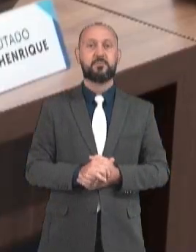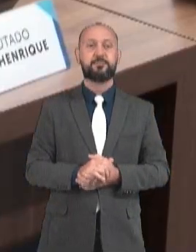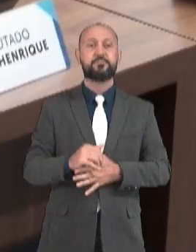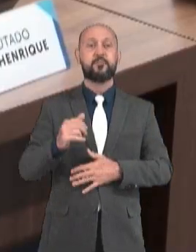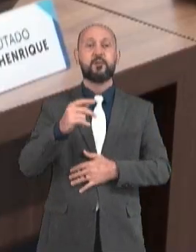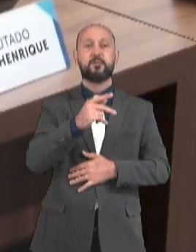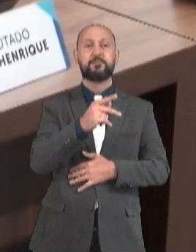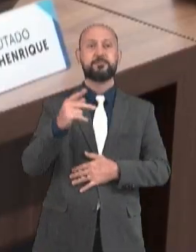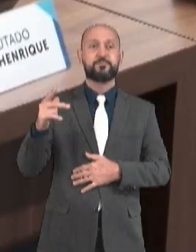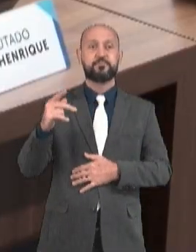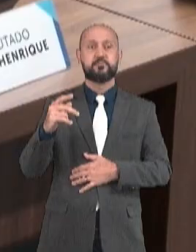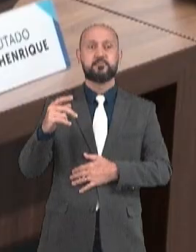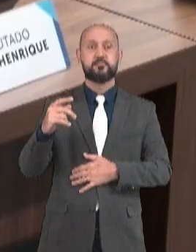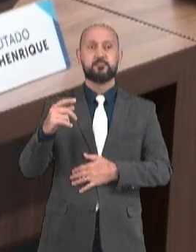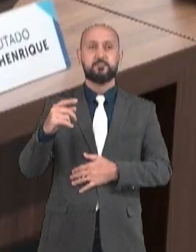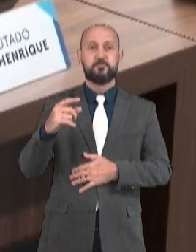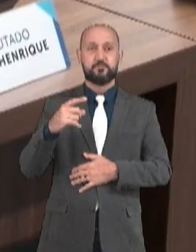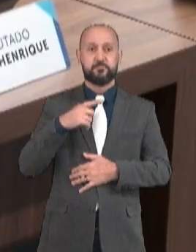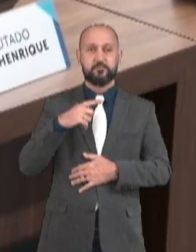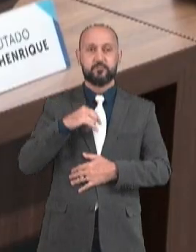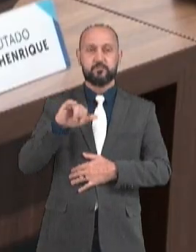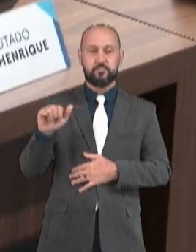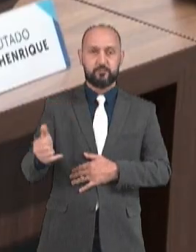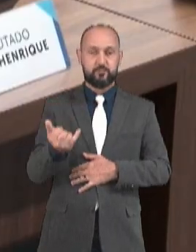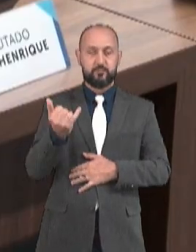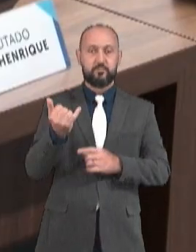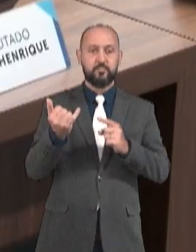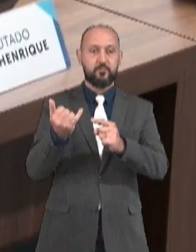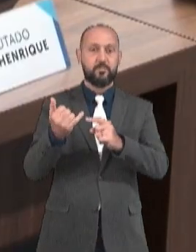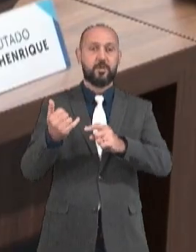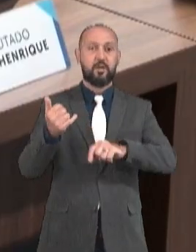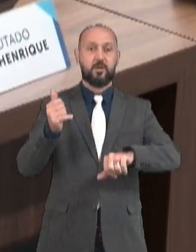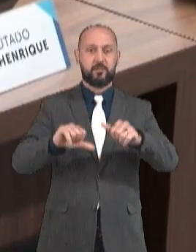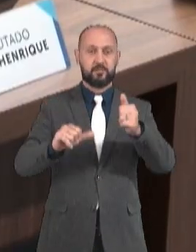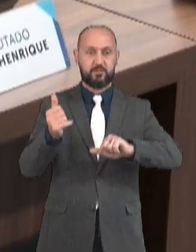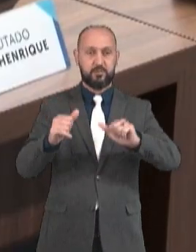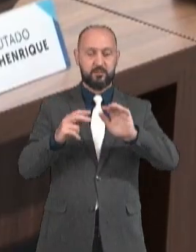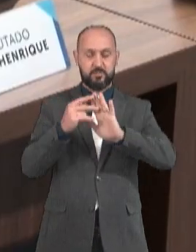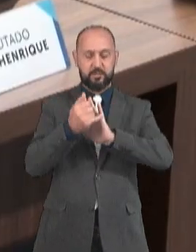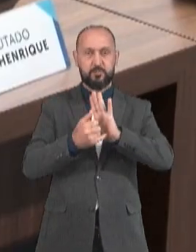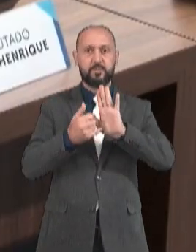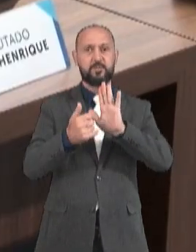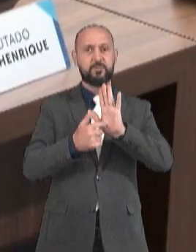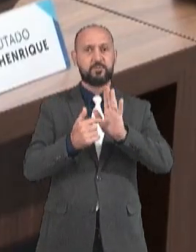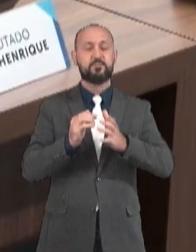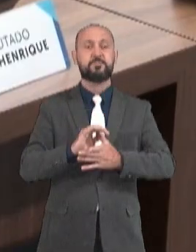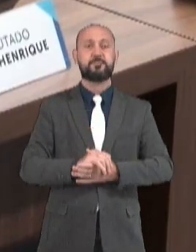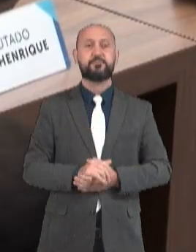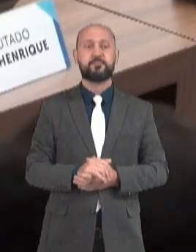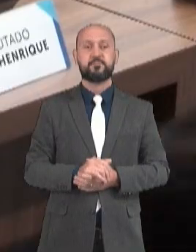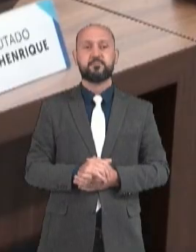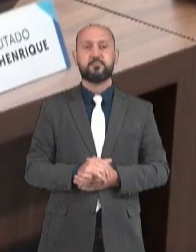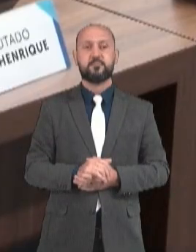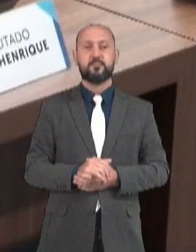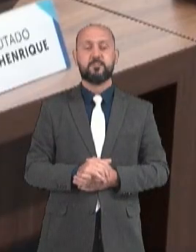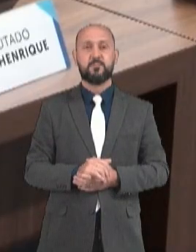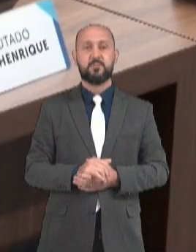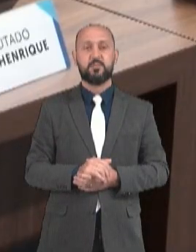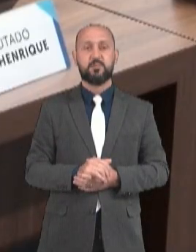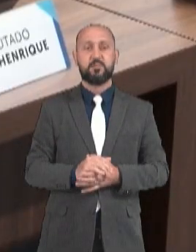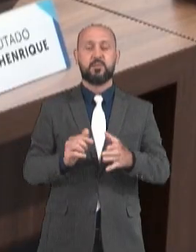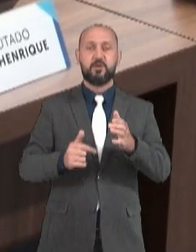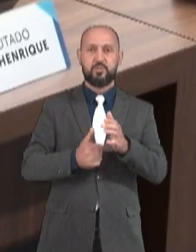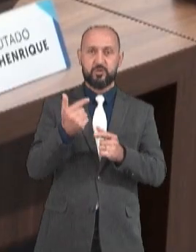Senhor presidente, tive a oportunidade de analisar esse projeto. Em